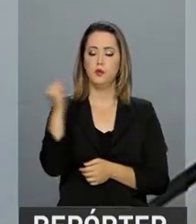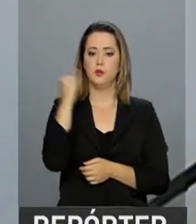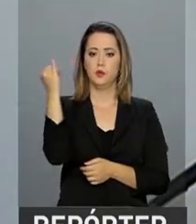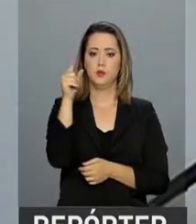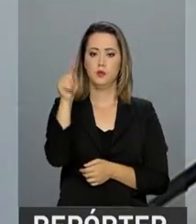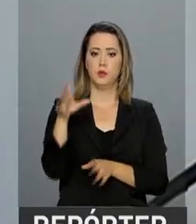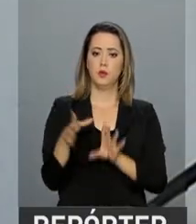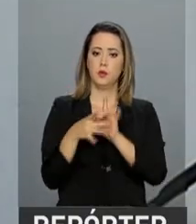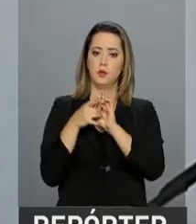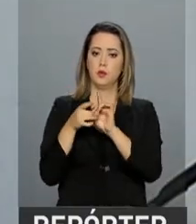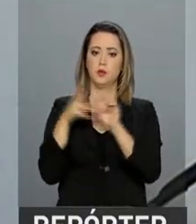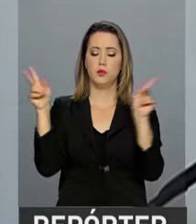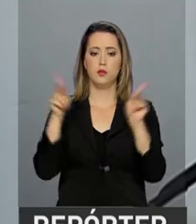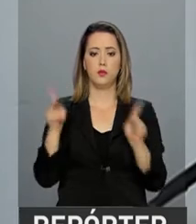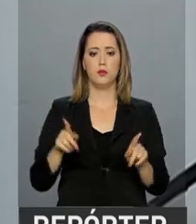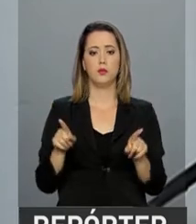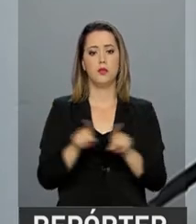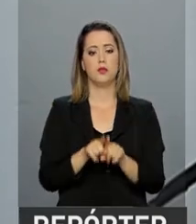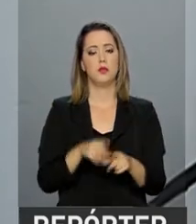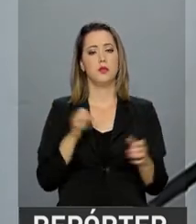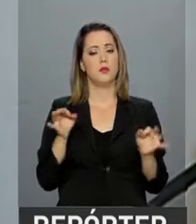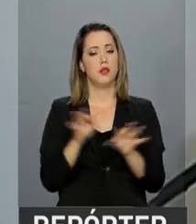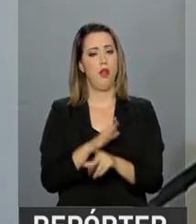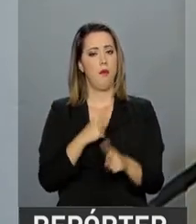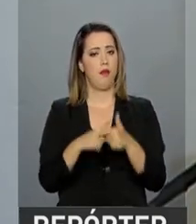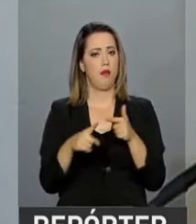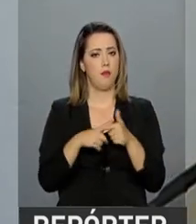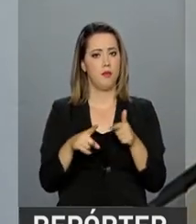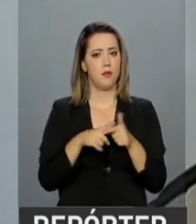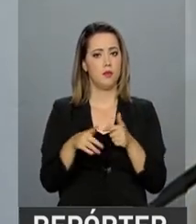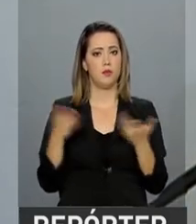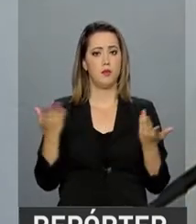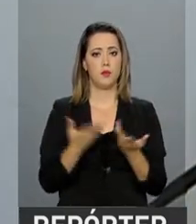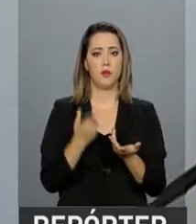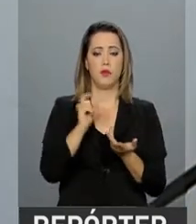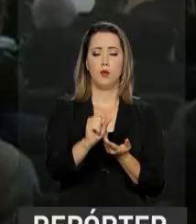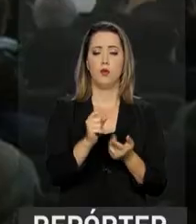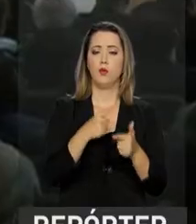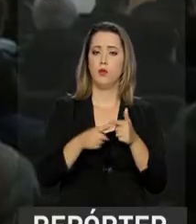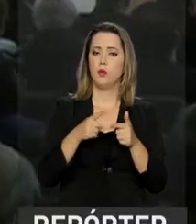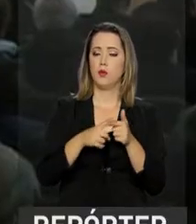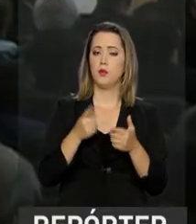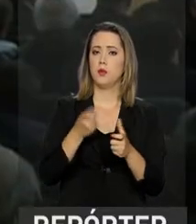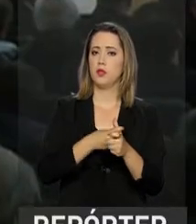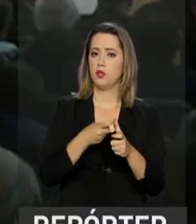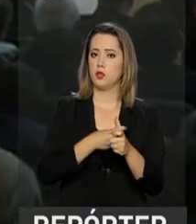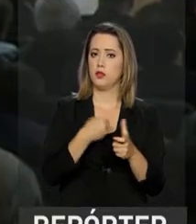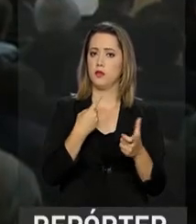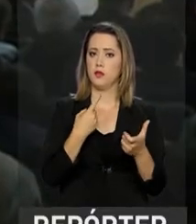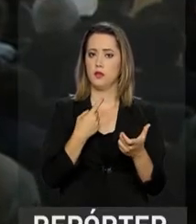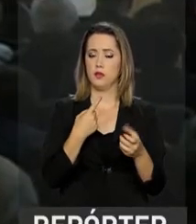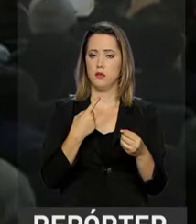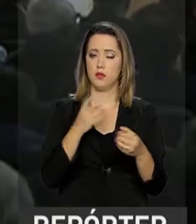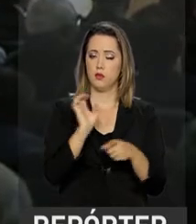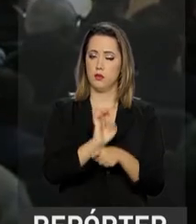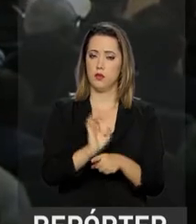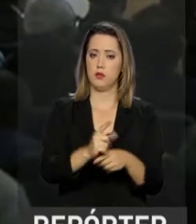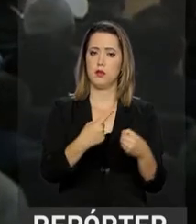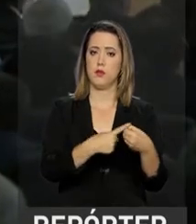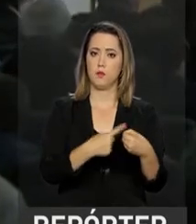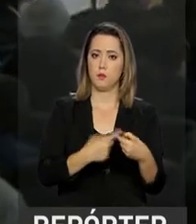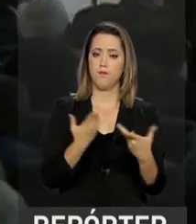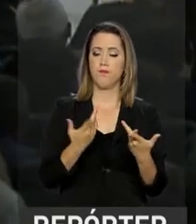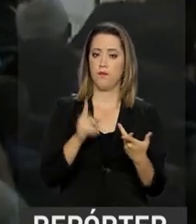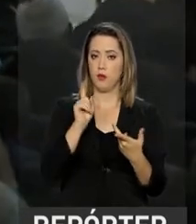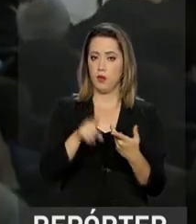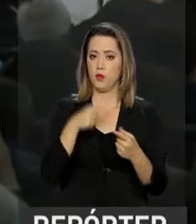da conciliação para resolver pendências como a negociação das dívidas dos municípios e dos estados com a união ele ressaltou também que